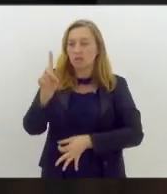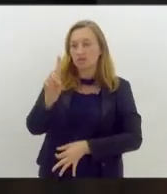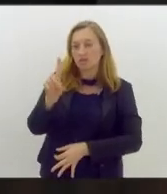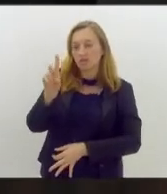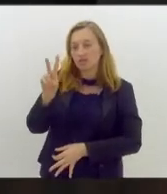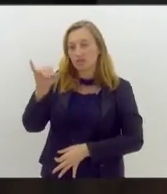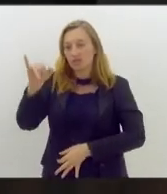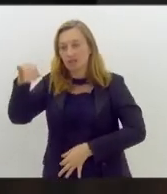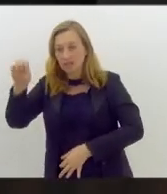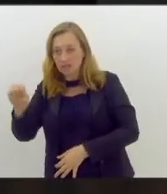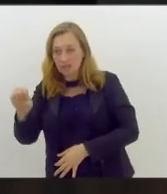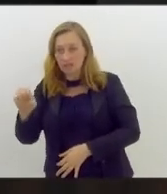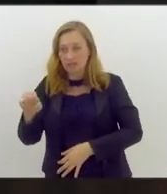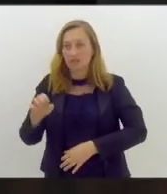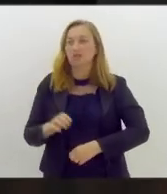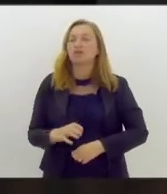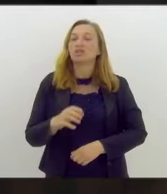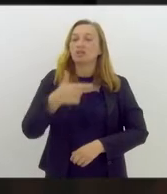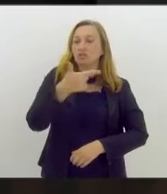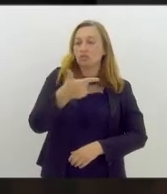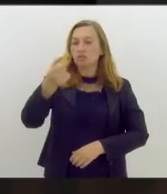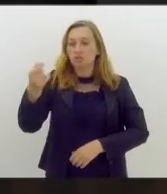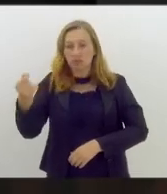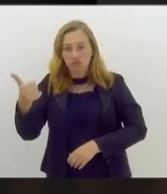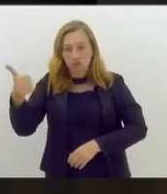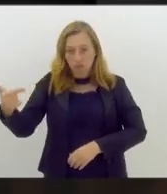Amaral, do CNJ, em 2021.